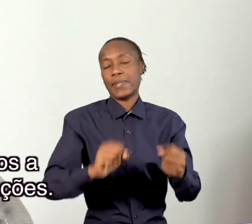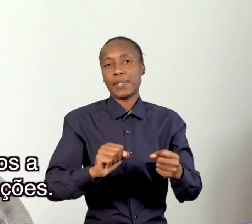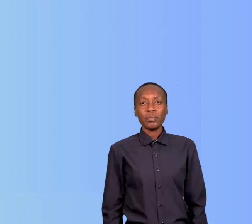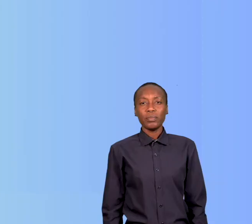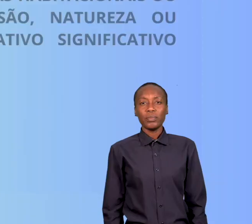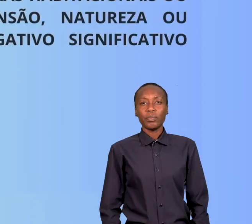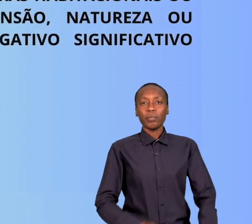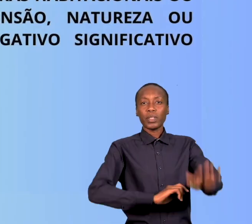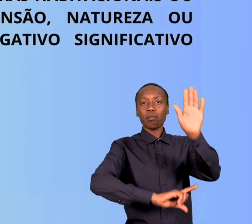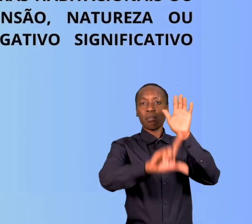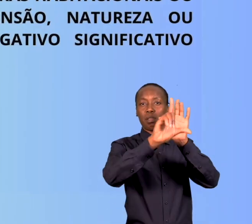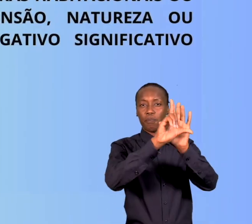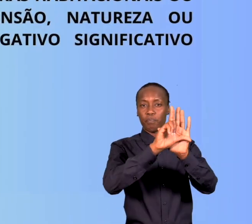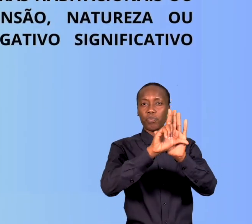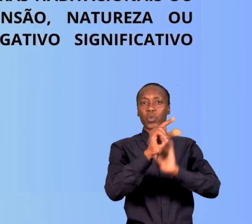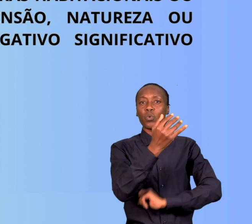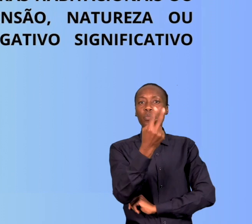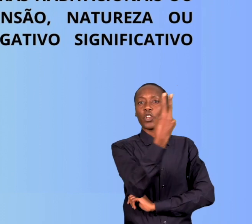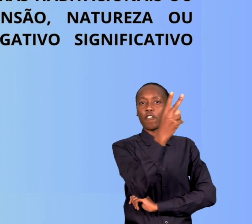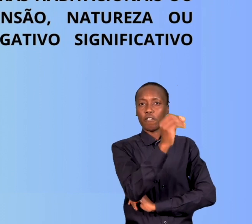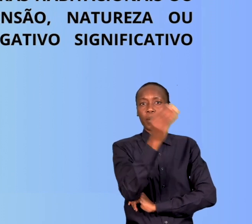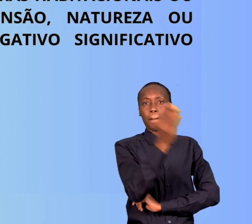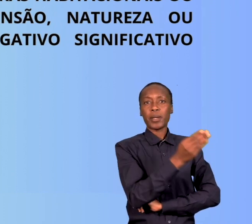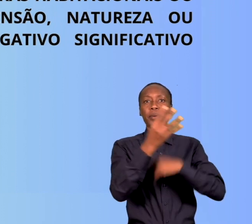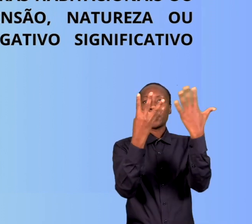habitações. A Lei número